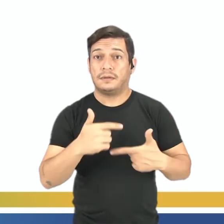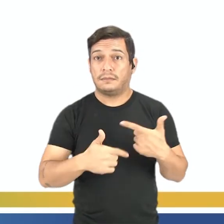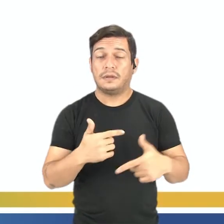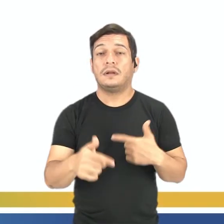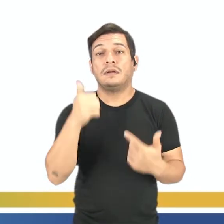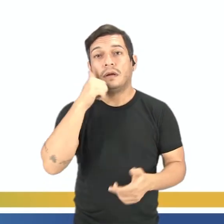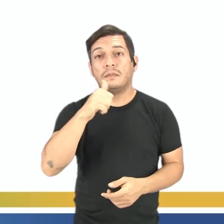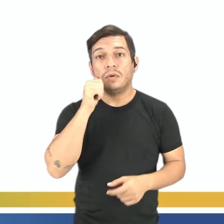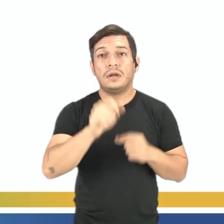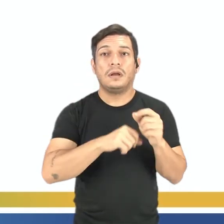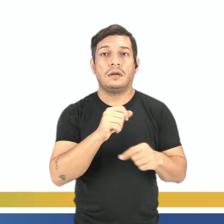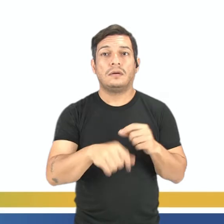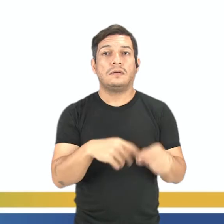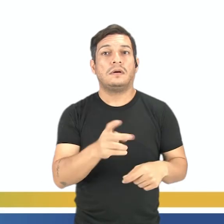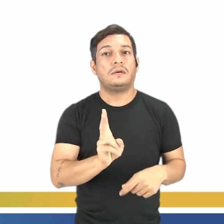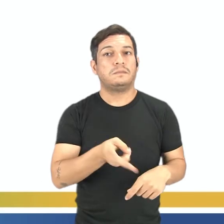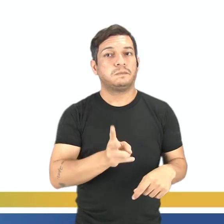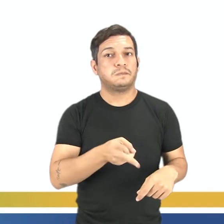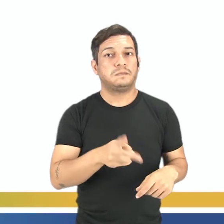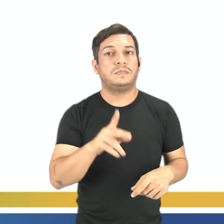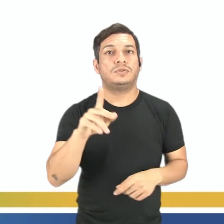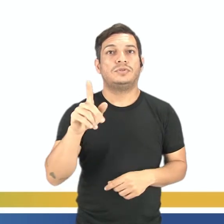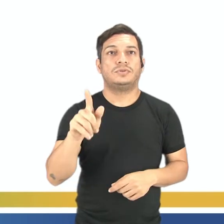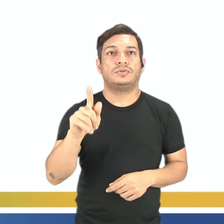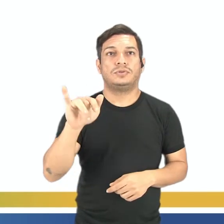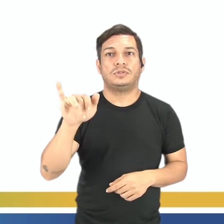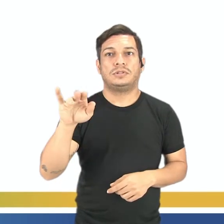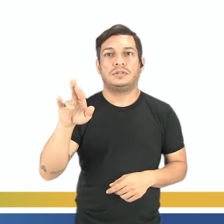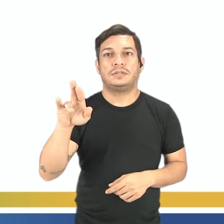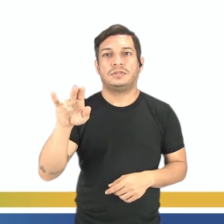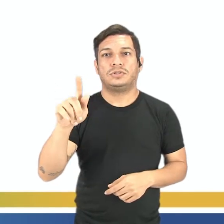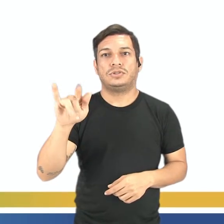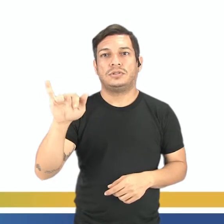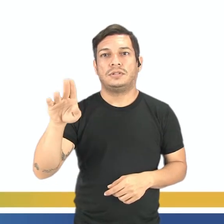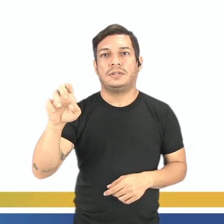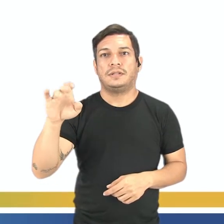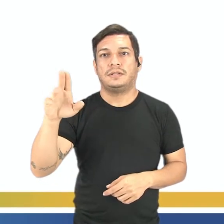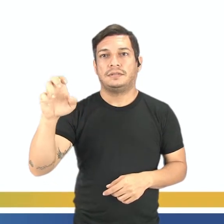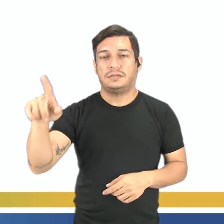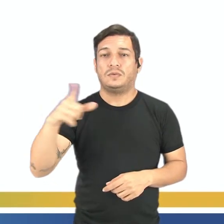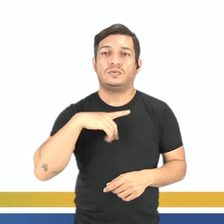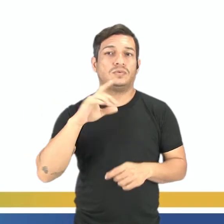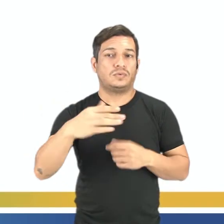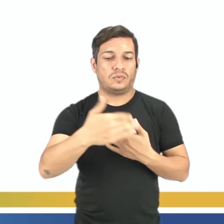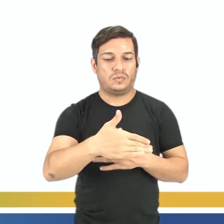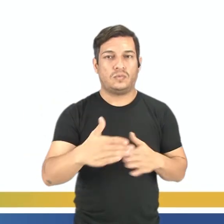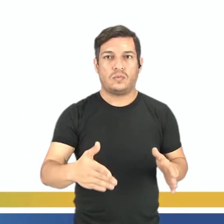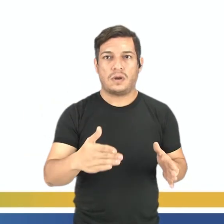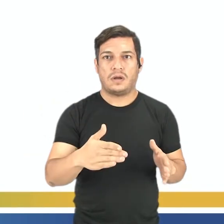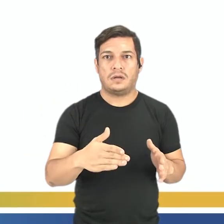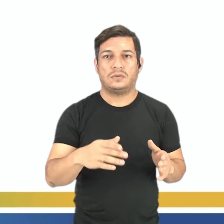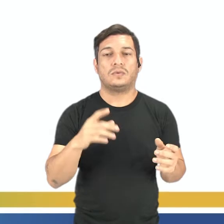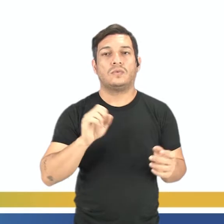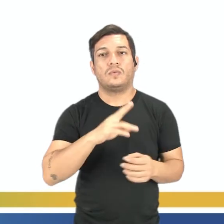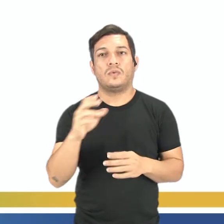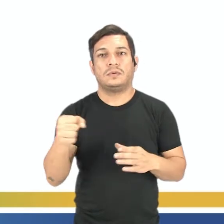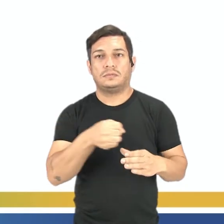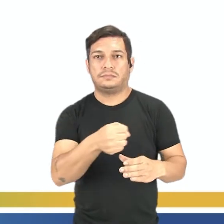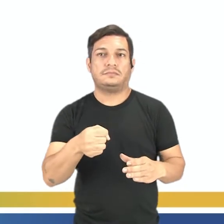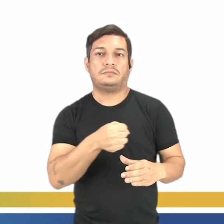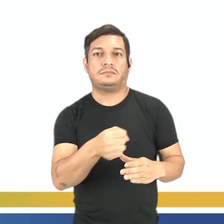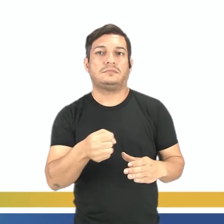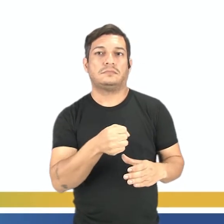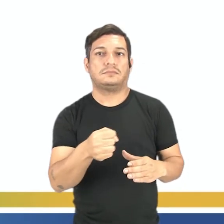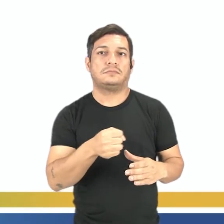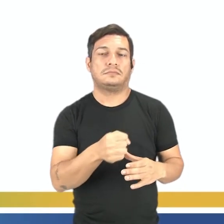confinada ao gineceu. Ou seja, estava no quarto e na cozinha. No quarto fiando e tecendo, e gerando os filhos